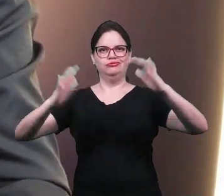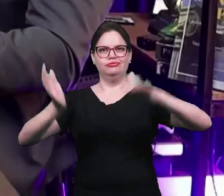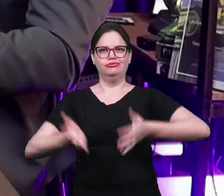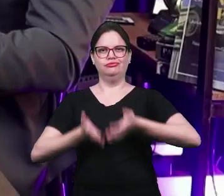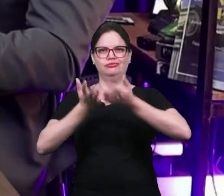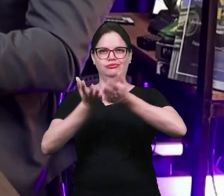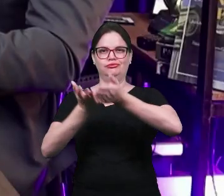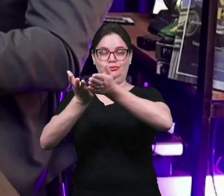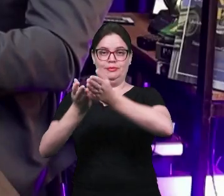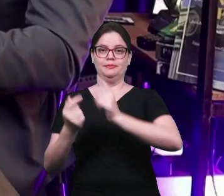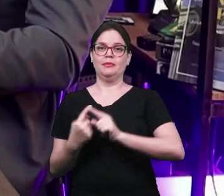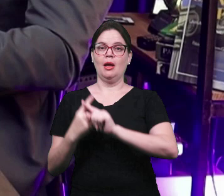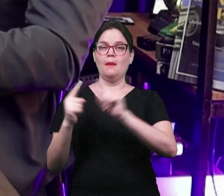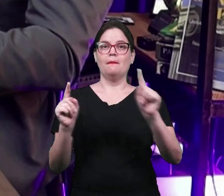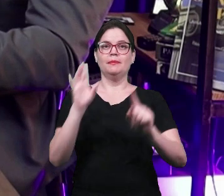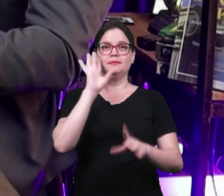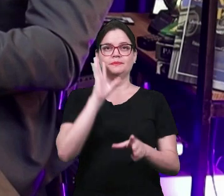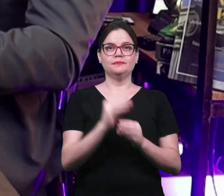as gerações aqui,